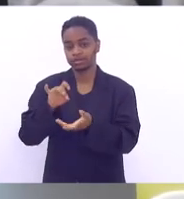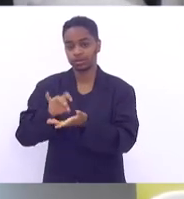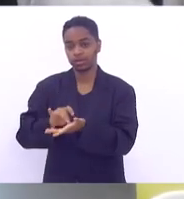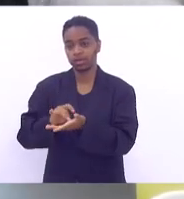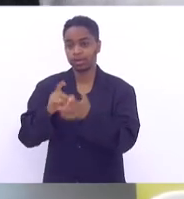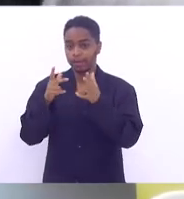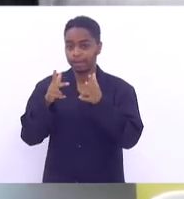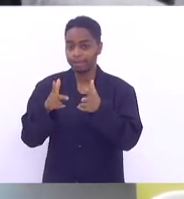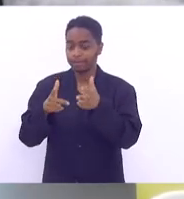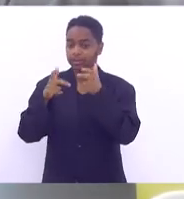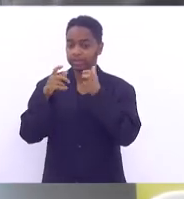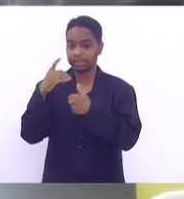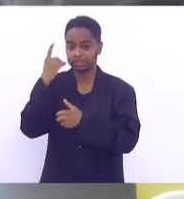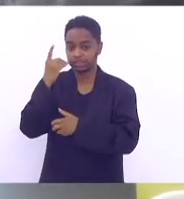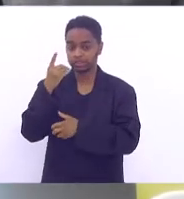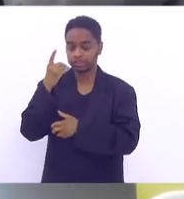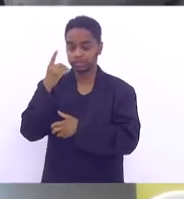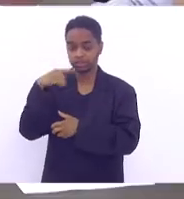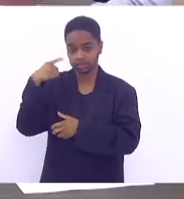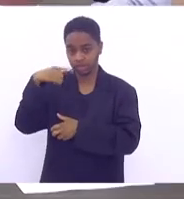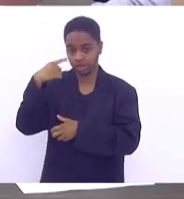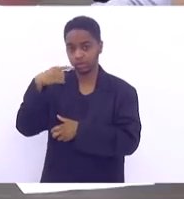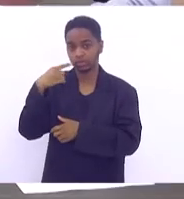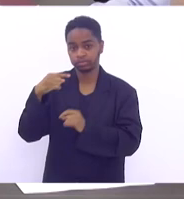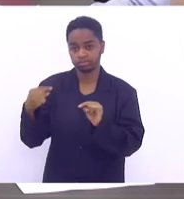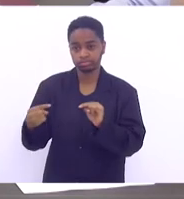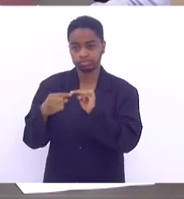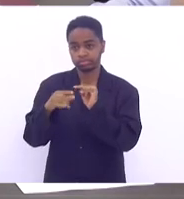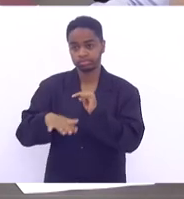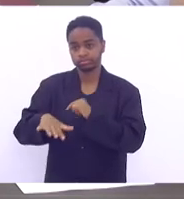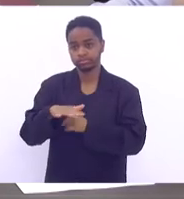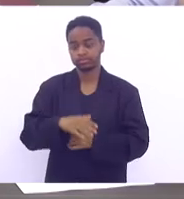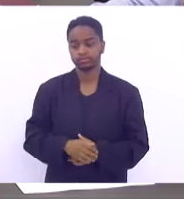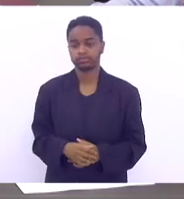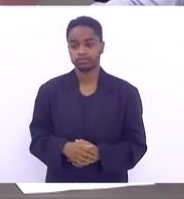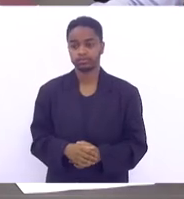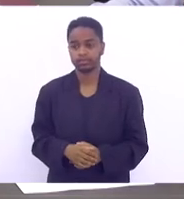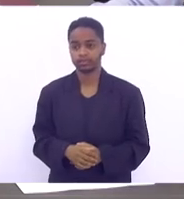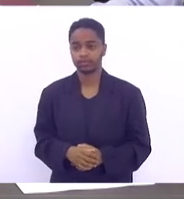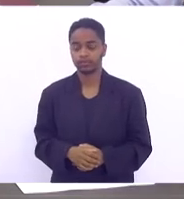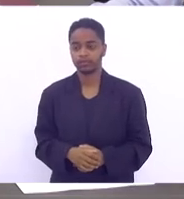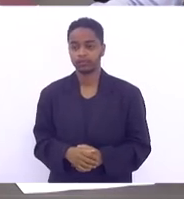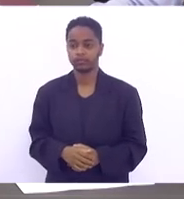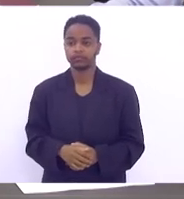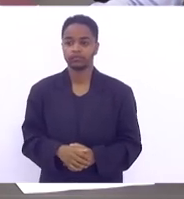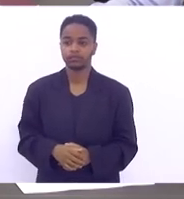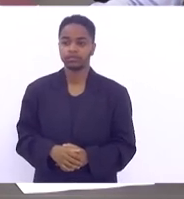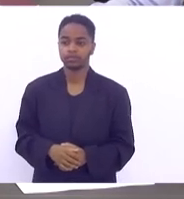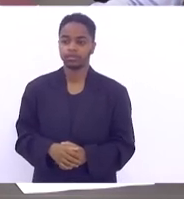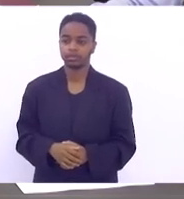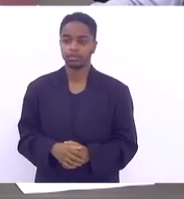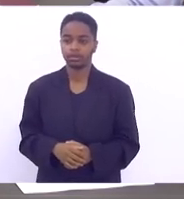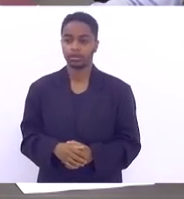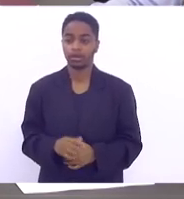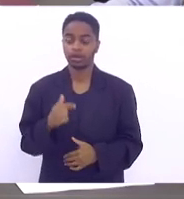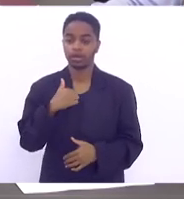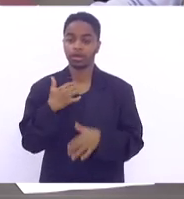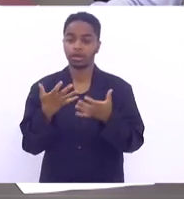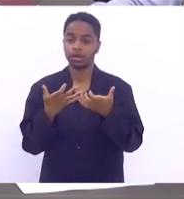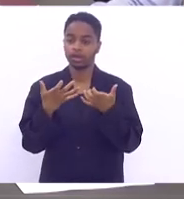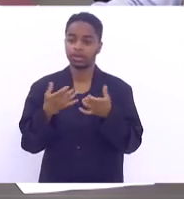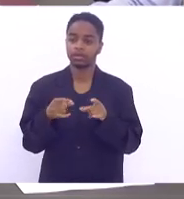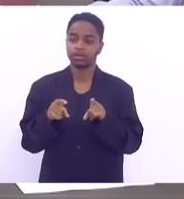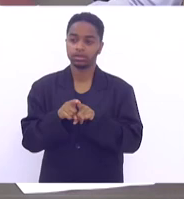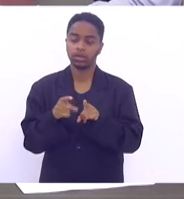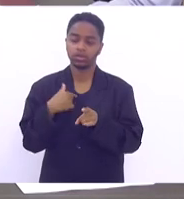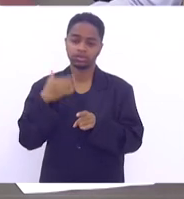como ele deve ser visto. Presidente. Pois não, deputado Condomínio. Eu gostaria já de, no embalo da discussão, eu sei que isso